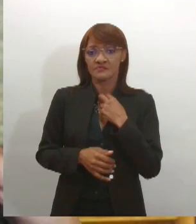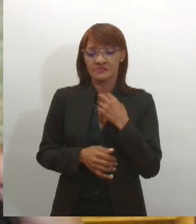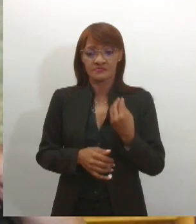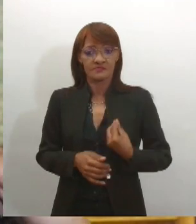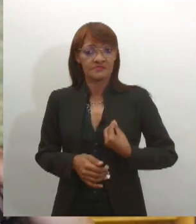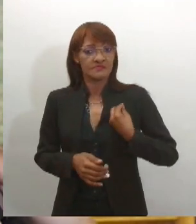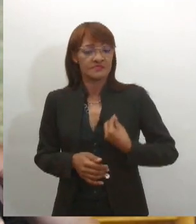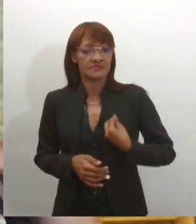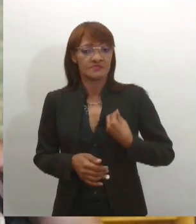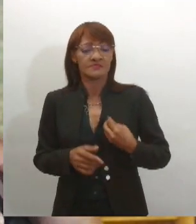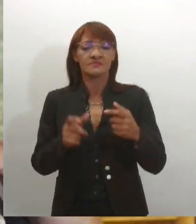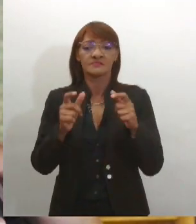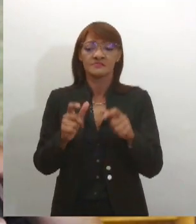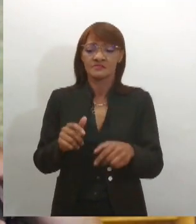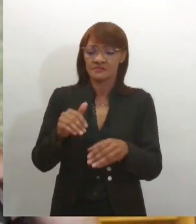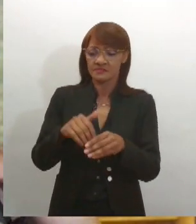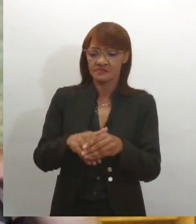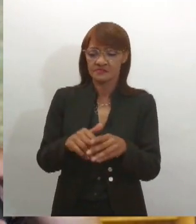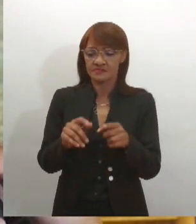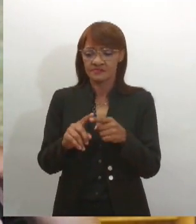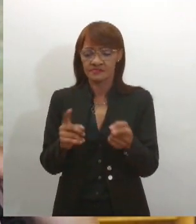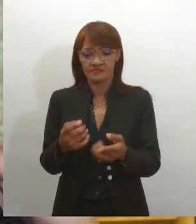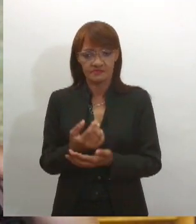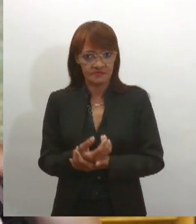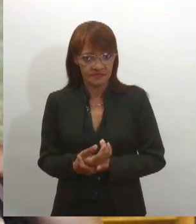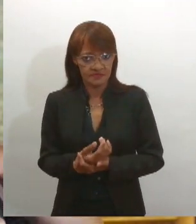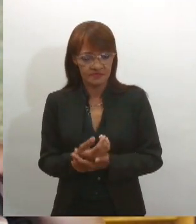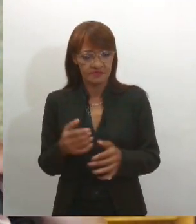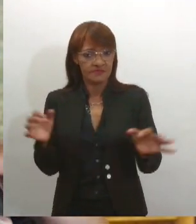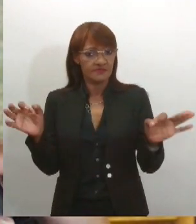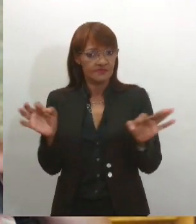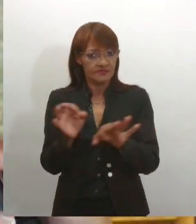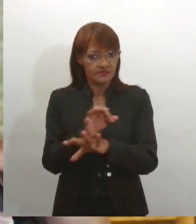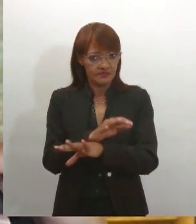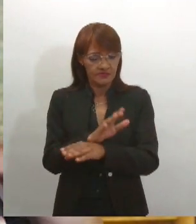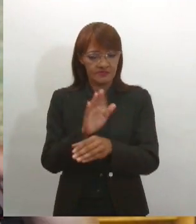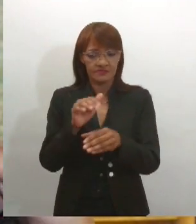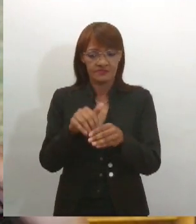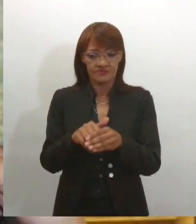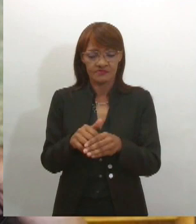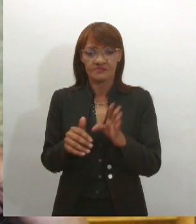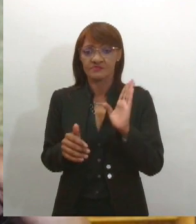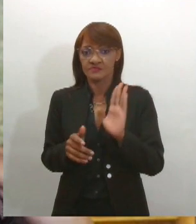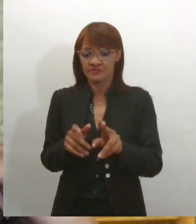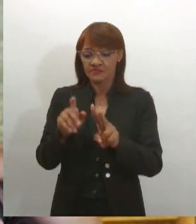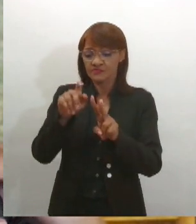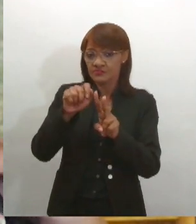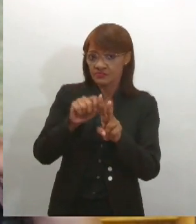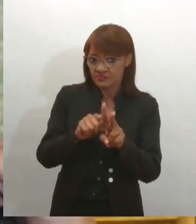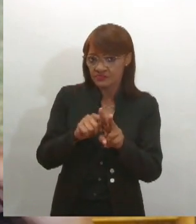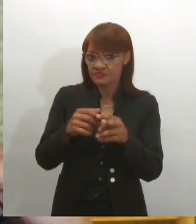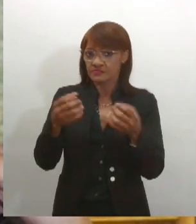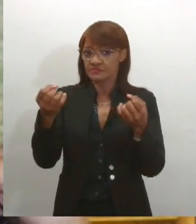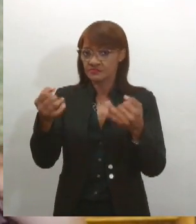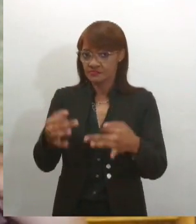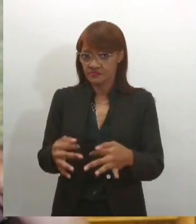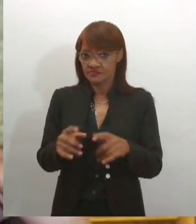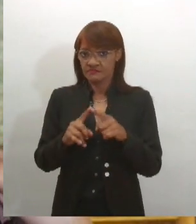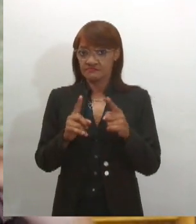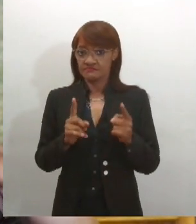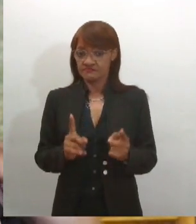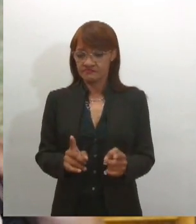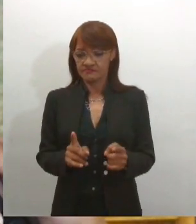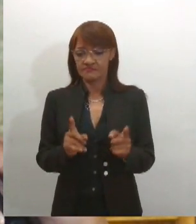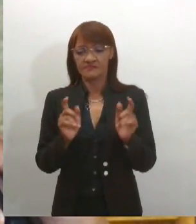de votação entretanto após a eleição o eleitor ainda tem 60 dias para justificar Só que nesse caso pode ser feito pelo